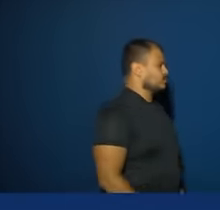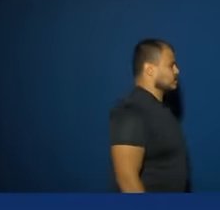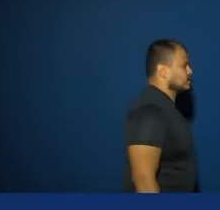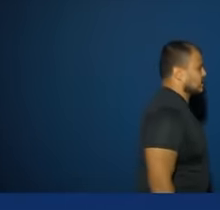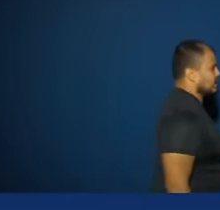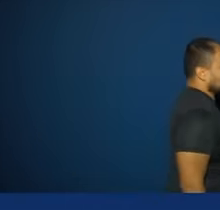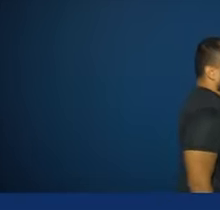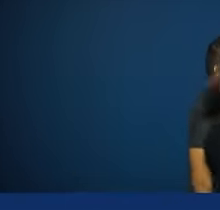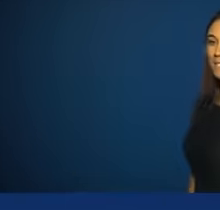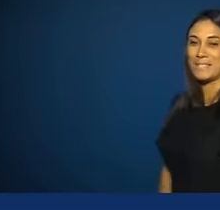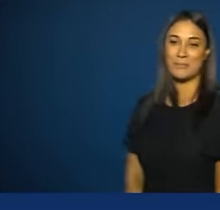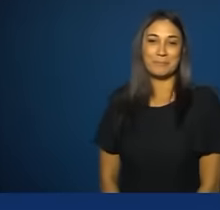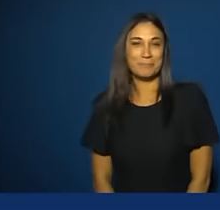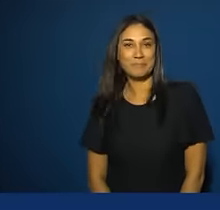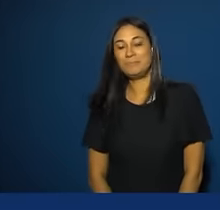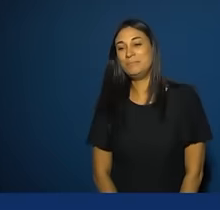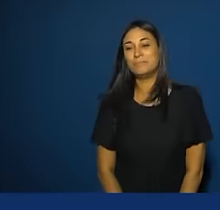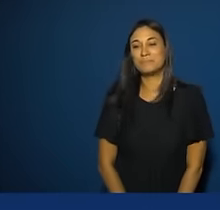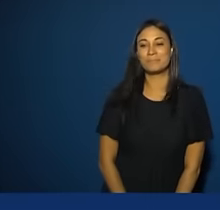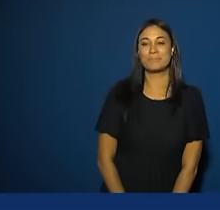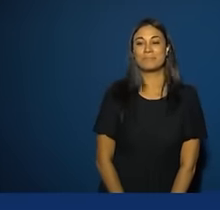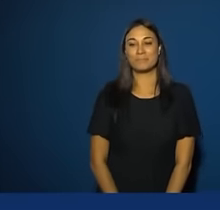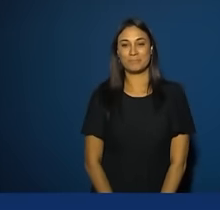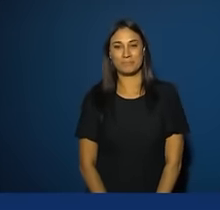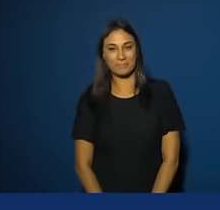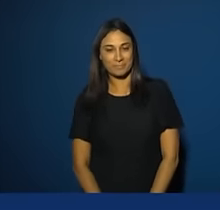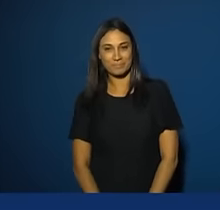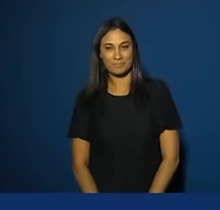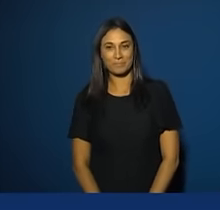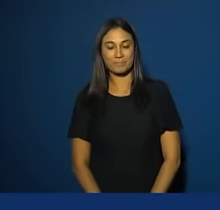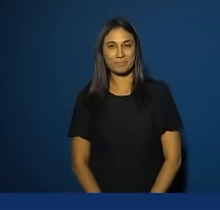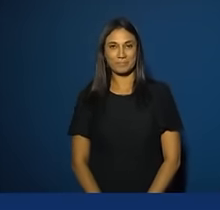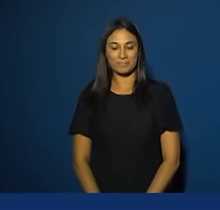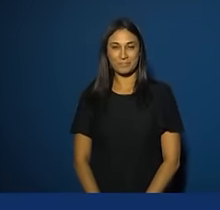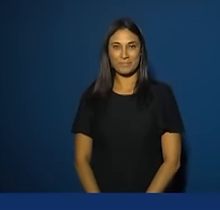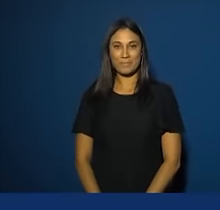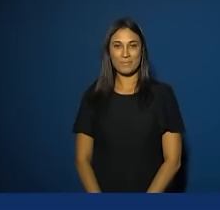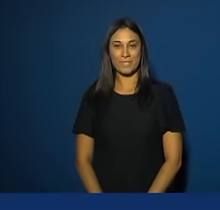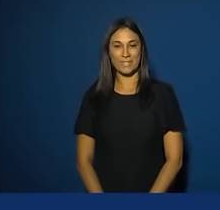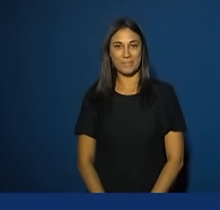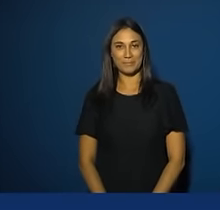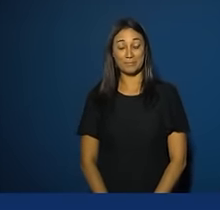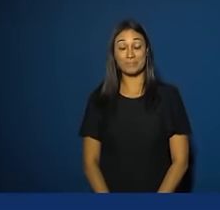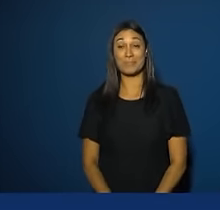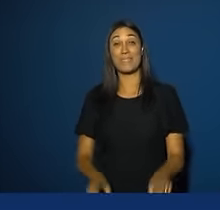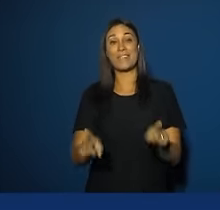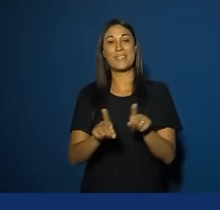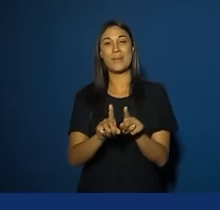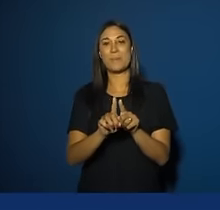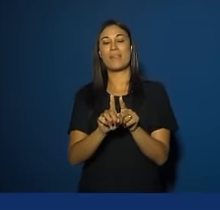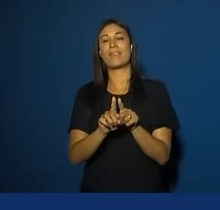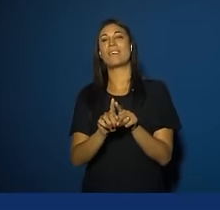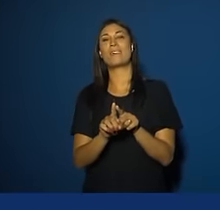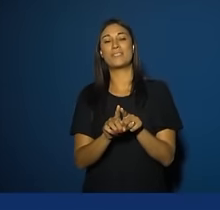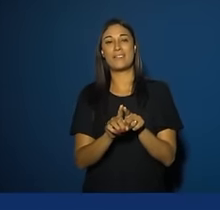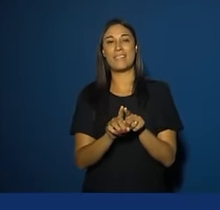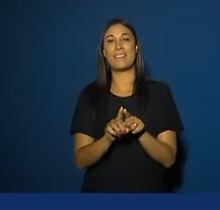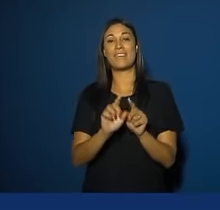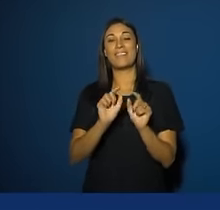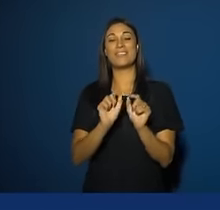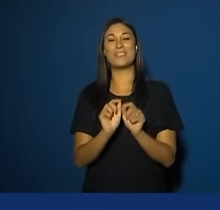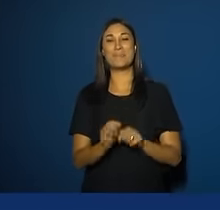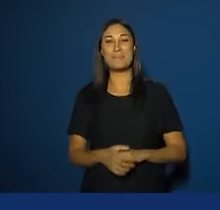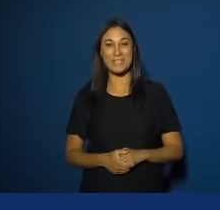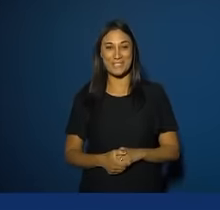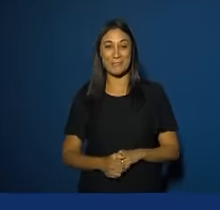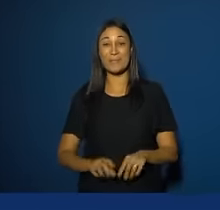imobiliários, fundos agrícolas e outros ativos, chega a quase 1,5 trilhão, né? Então foi um aspirador muito importante, né? Quer dizer, aliás, o grande aspirador de pó mundial foram as ações americanas,